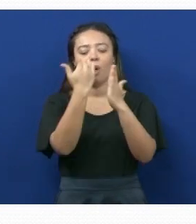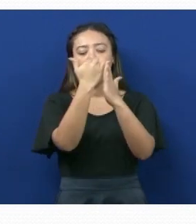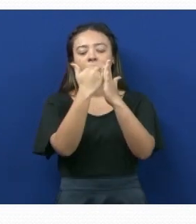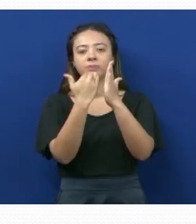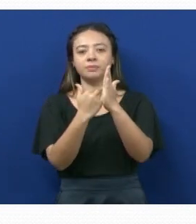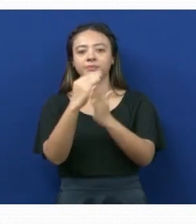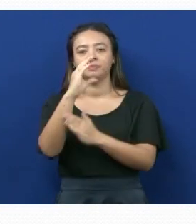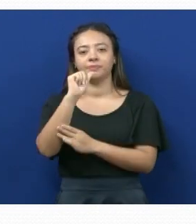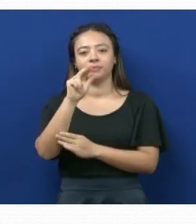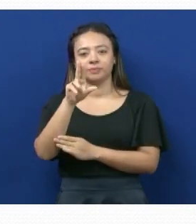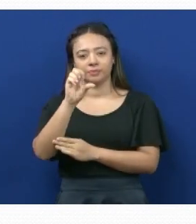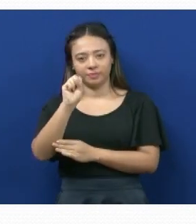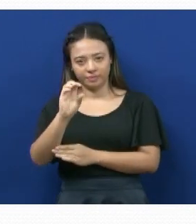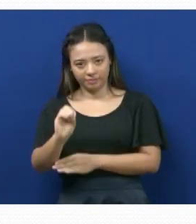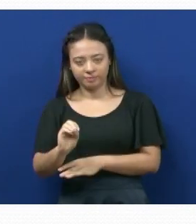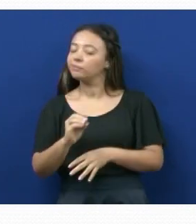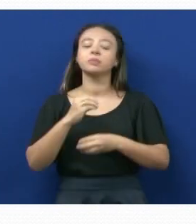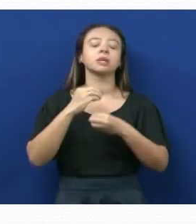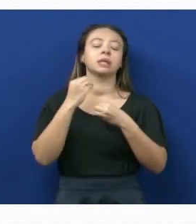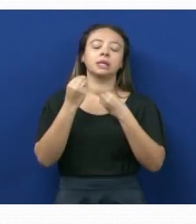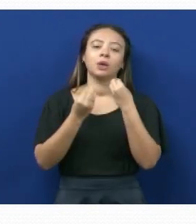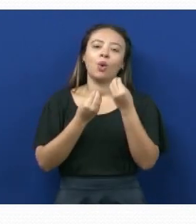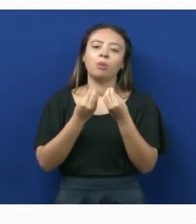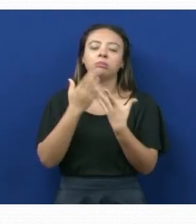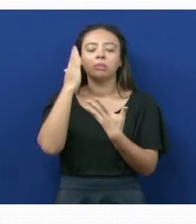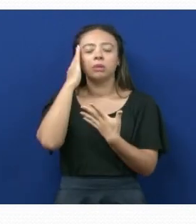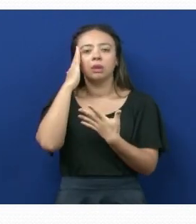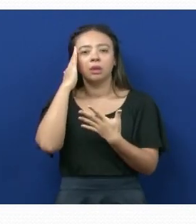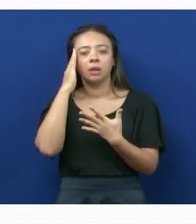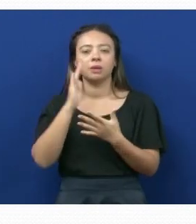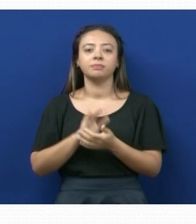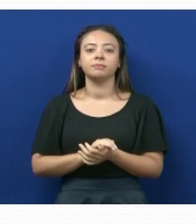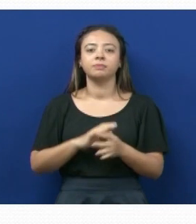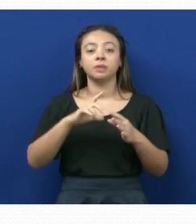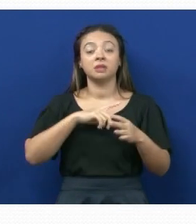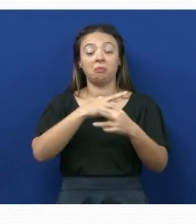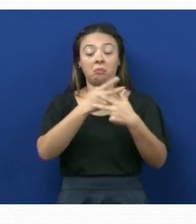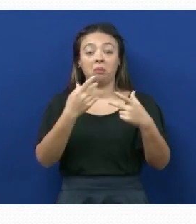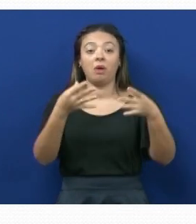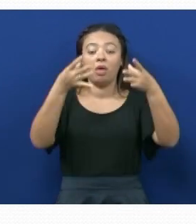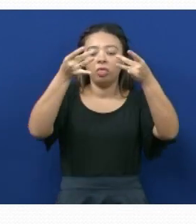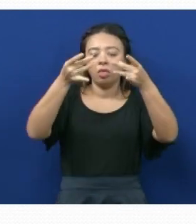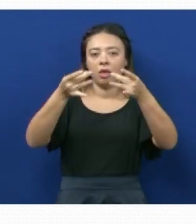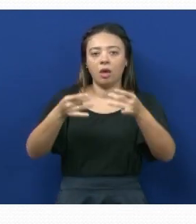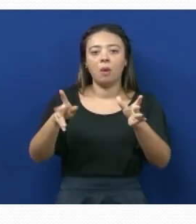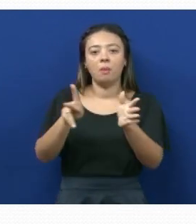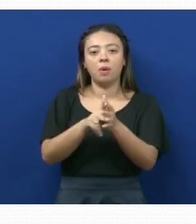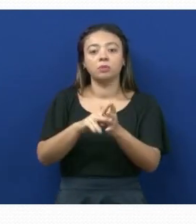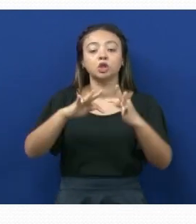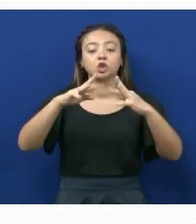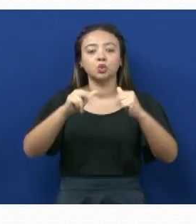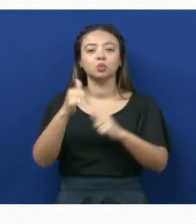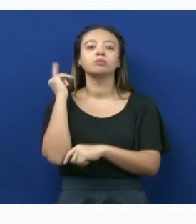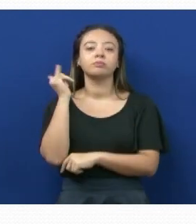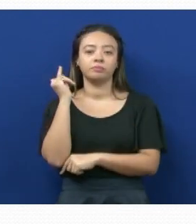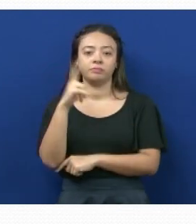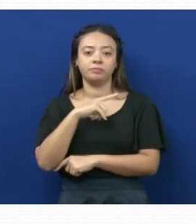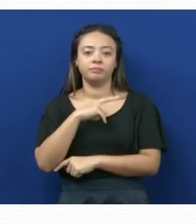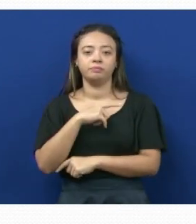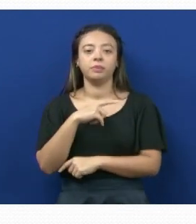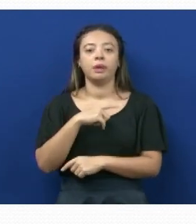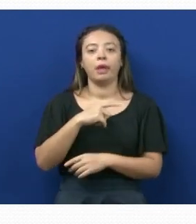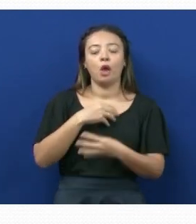causo. Vamos entender como é que ele funciona. Tem os elementos essenciais da narrativa que toda narrativa vai ter. O